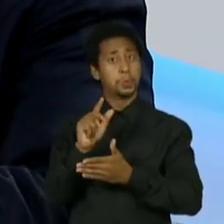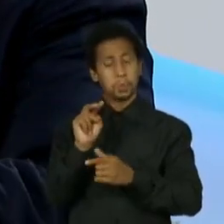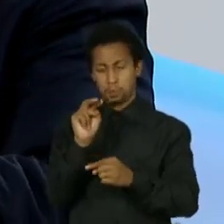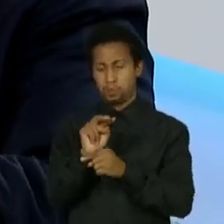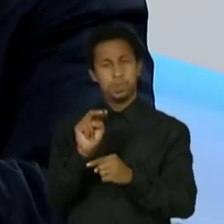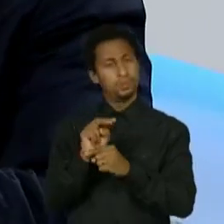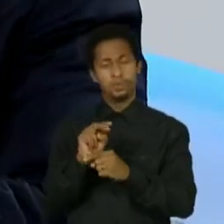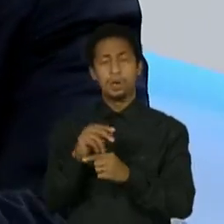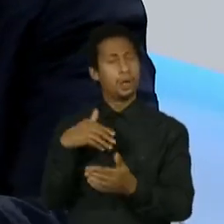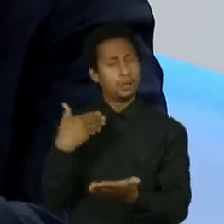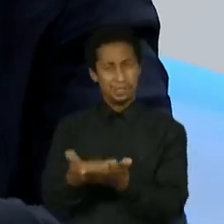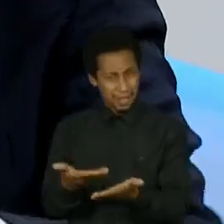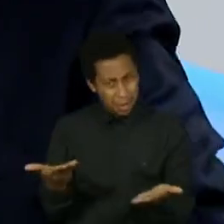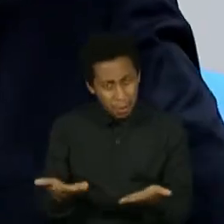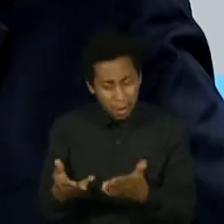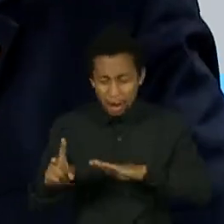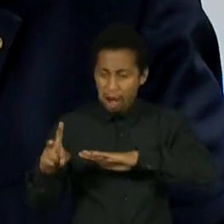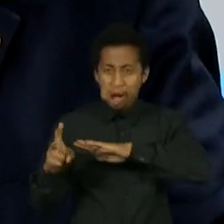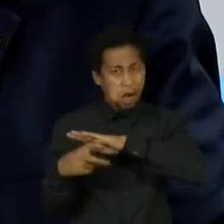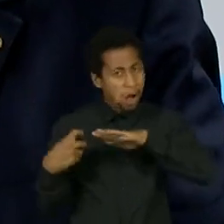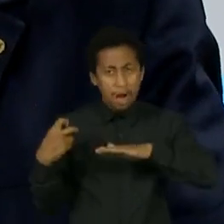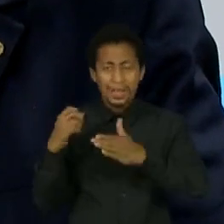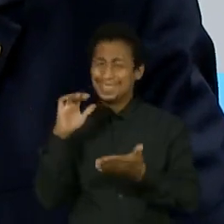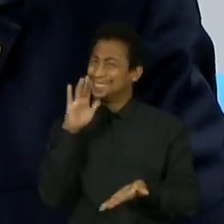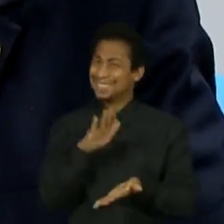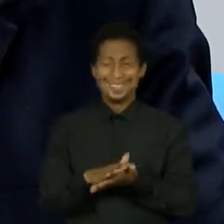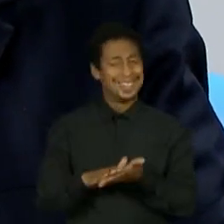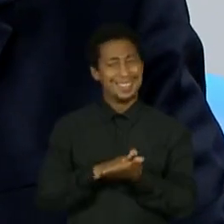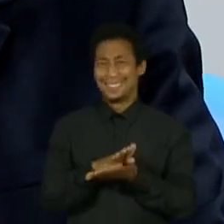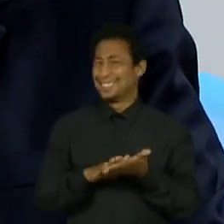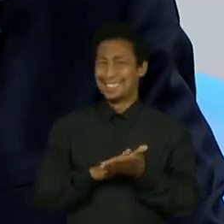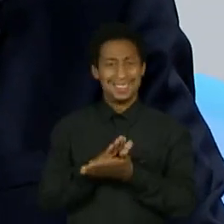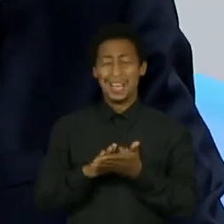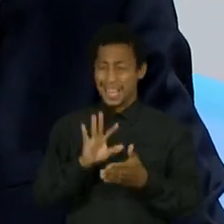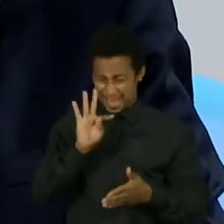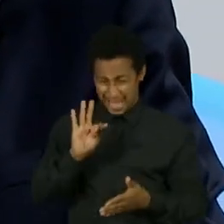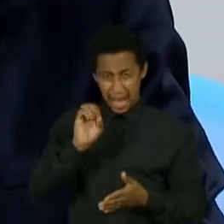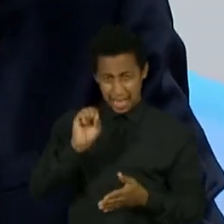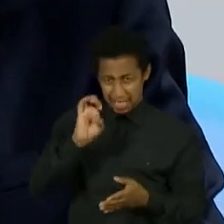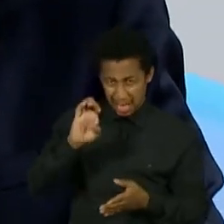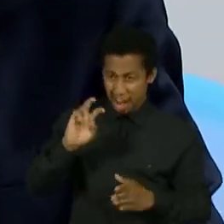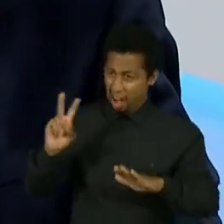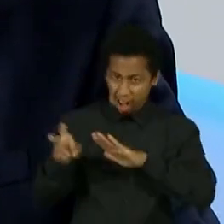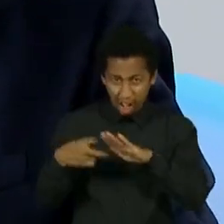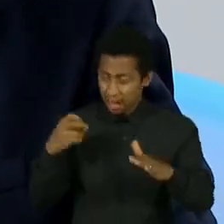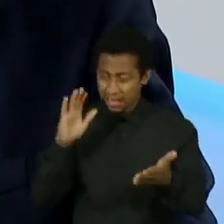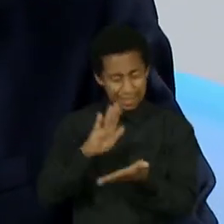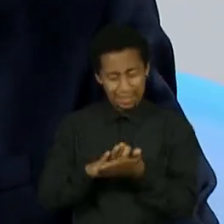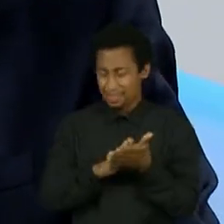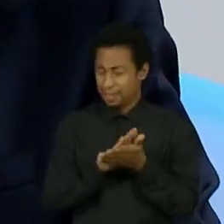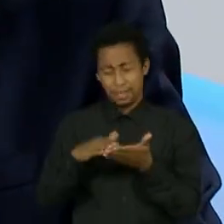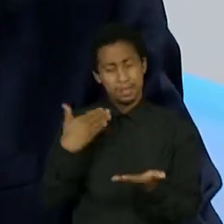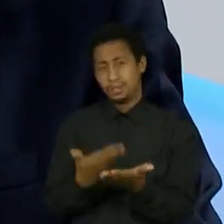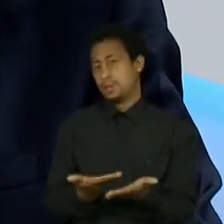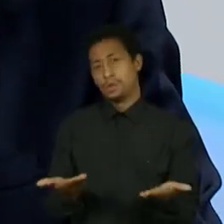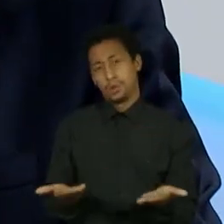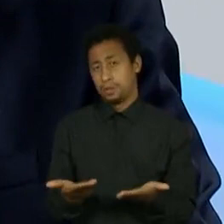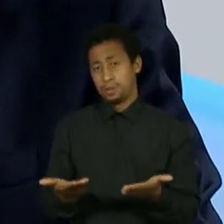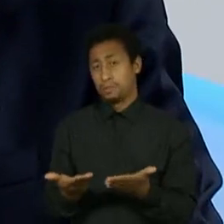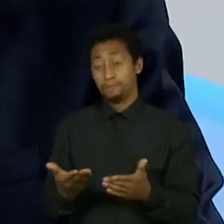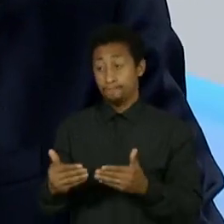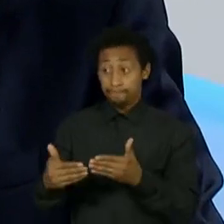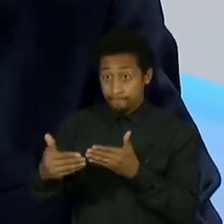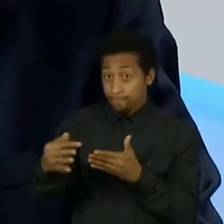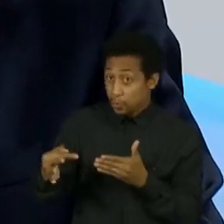nós não tivemos nenhum tipo de ataque que efetivamente tenha gerado algum dano não creio que